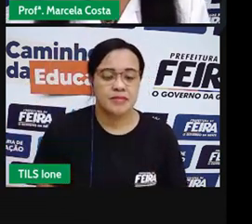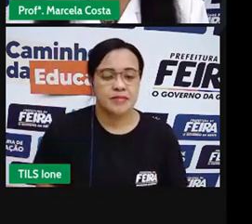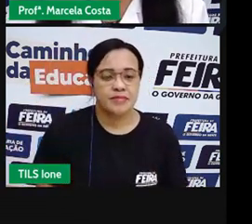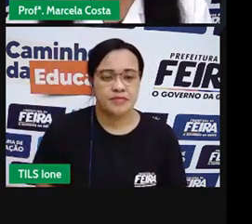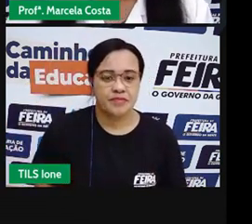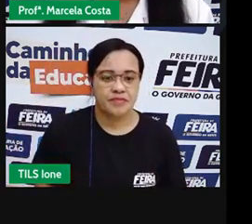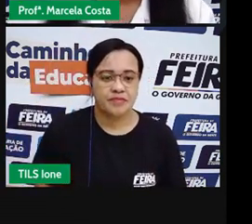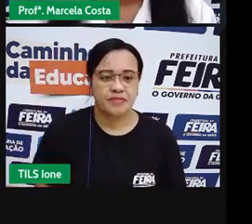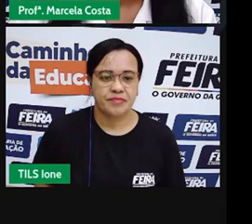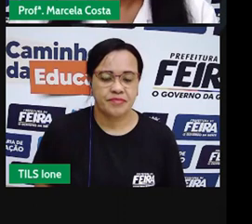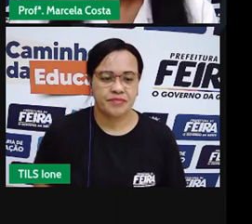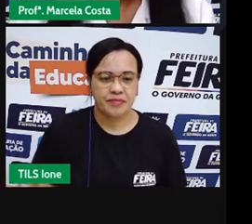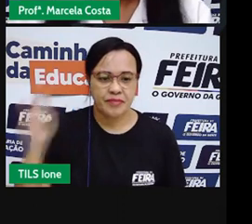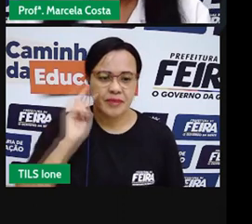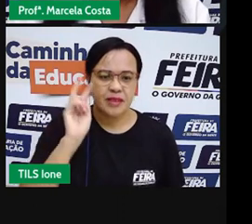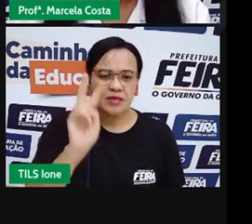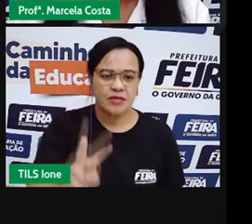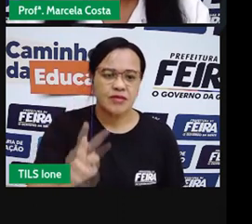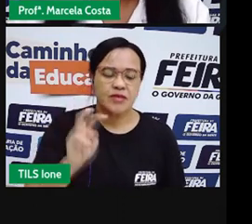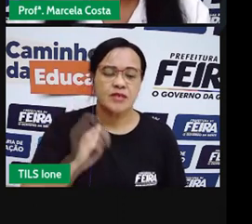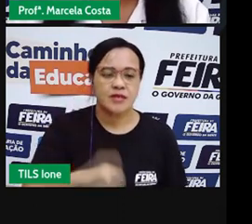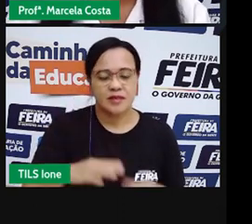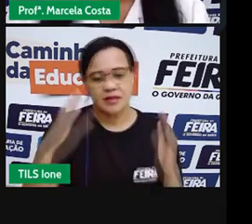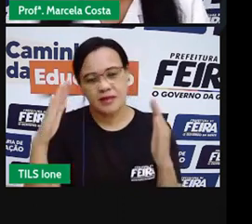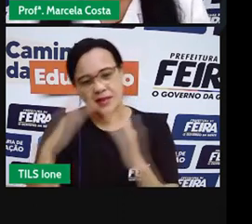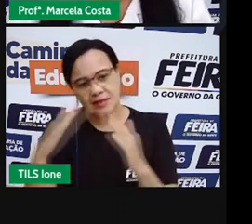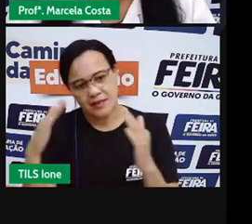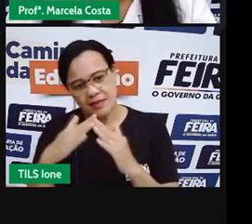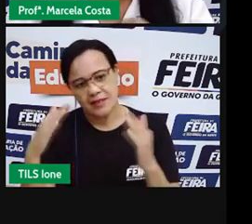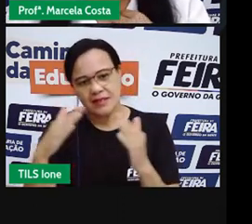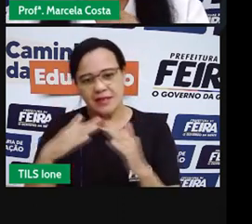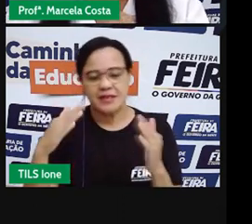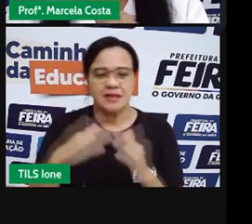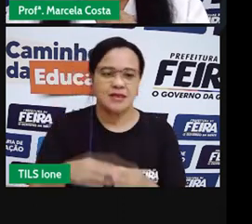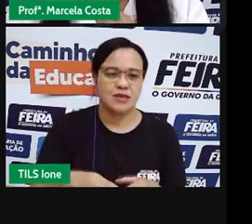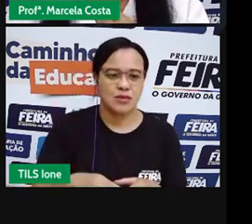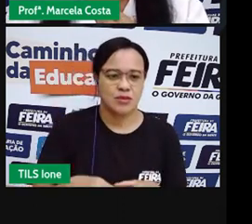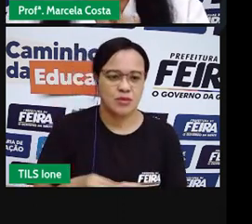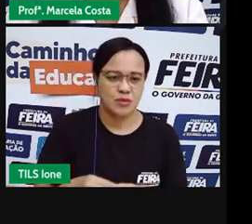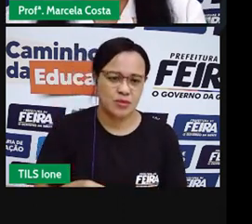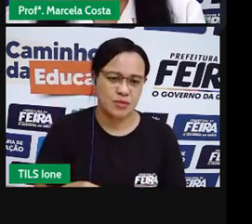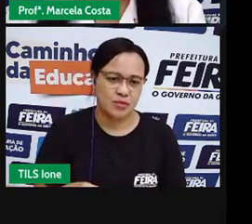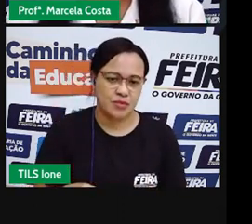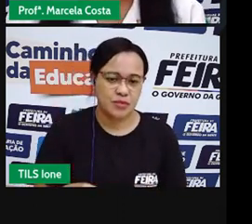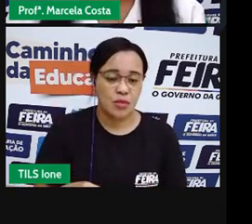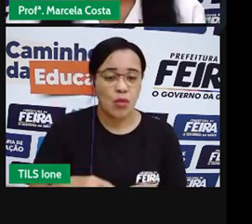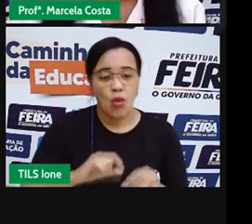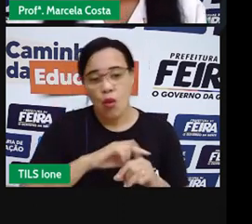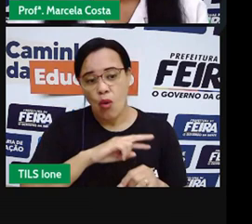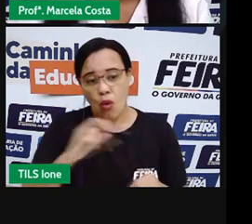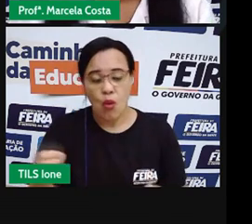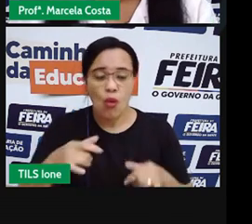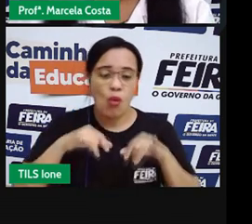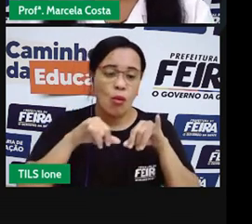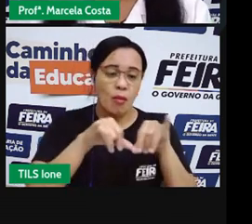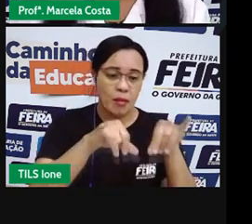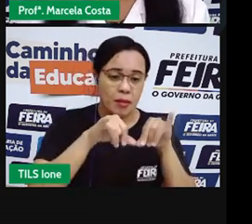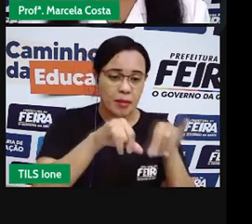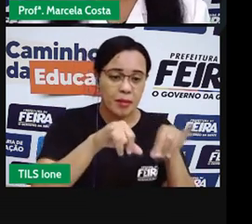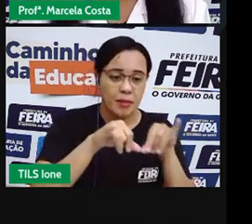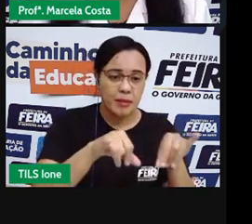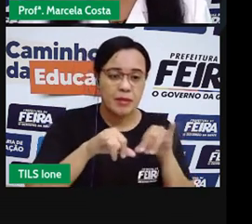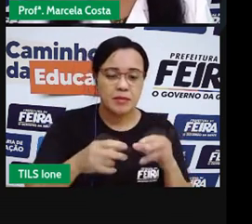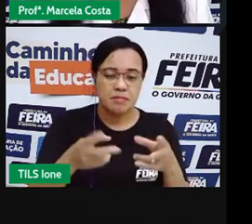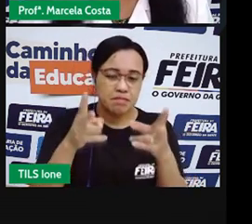Você já deve ter visto aí, né, na sua casa ou no supermercado, você já deve